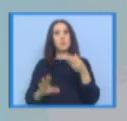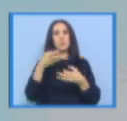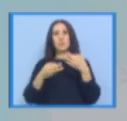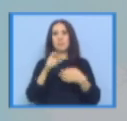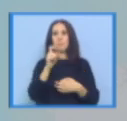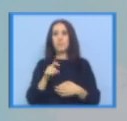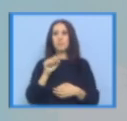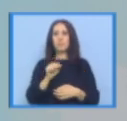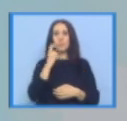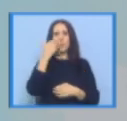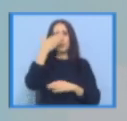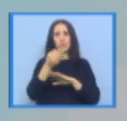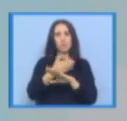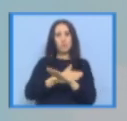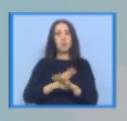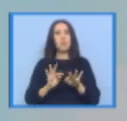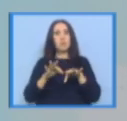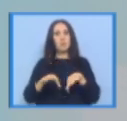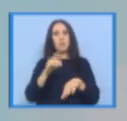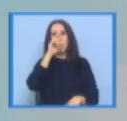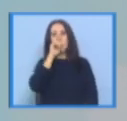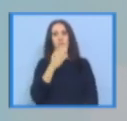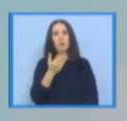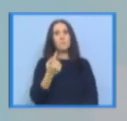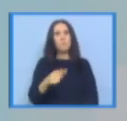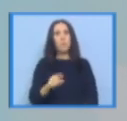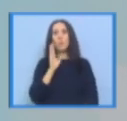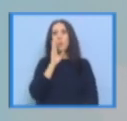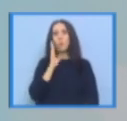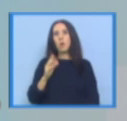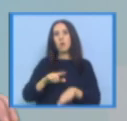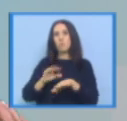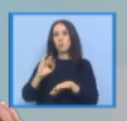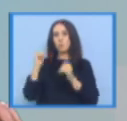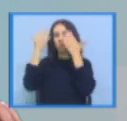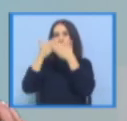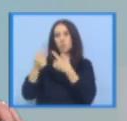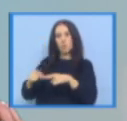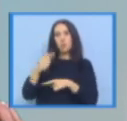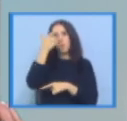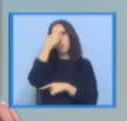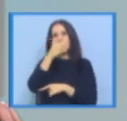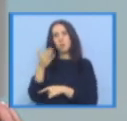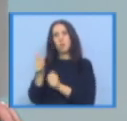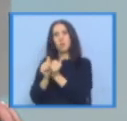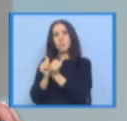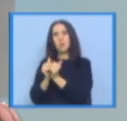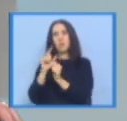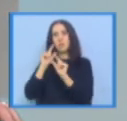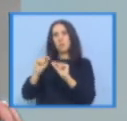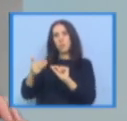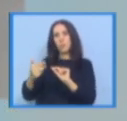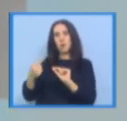Paz para esta Quaresma. A terminar, recordo apenas que mais logo, pelas 22h45, pode ainda acompanhar na Antena